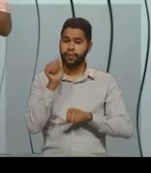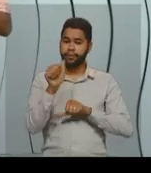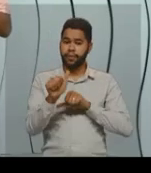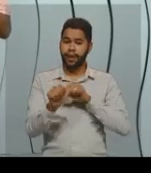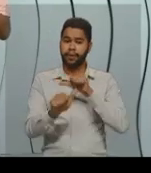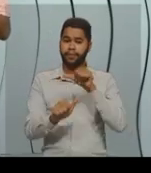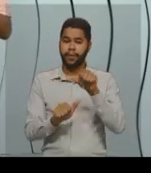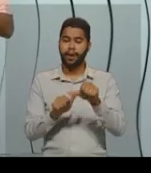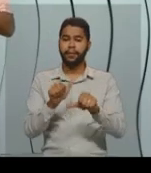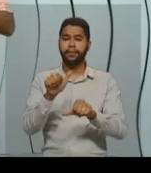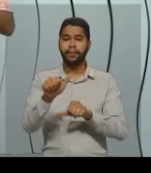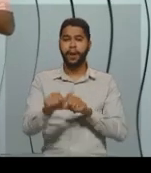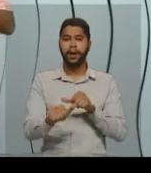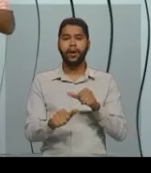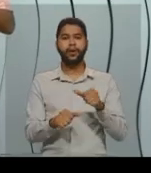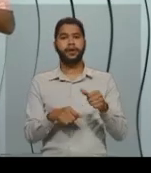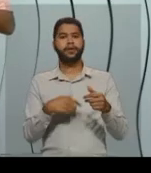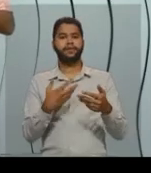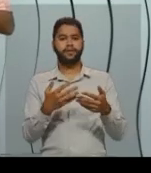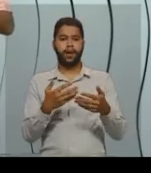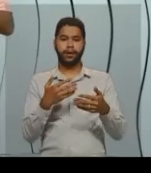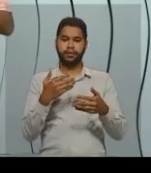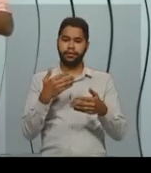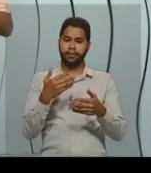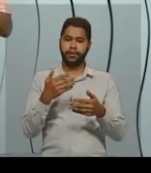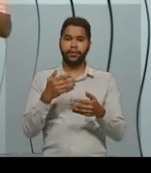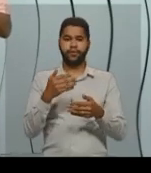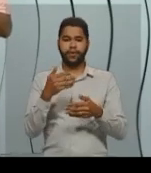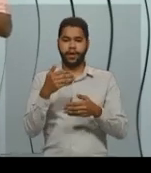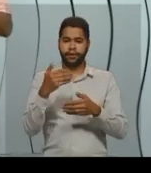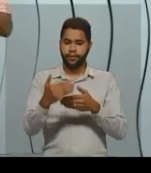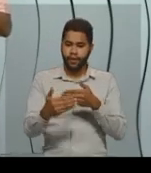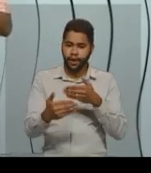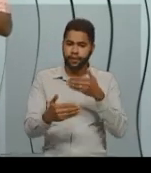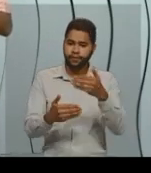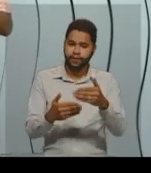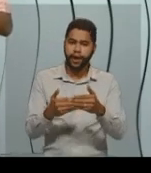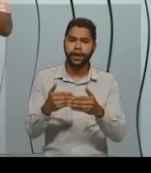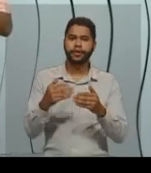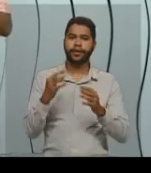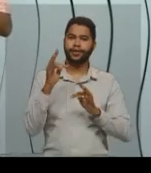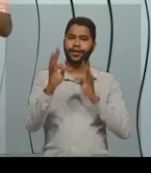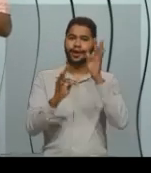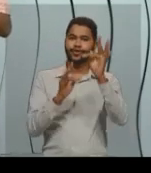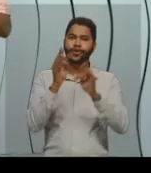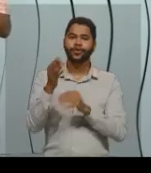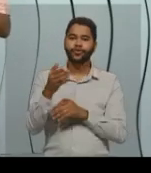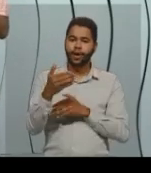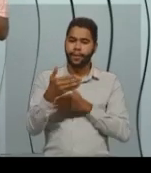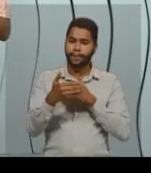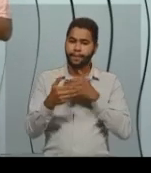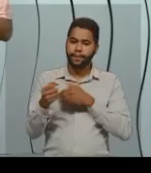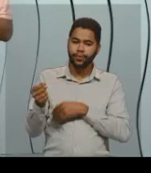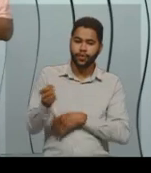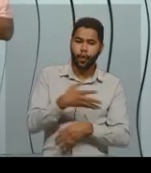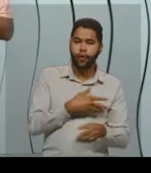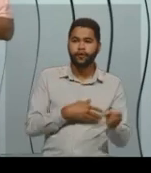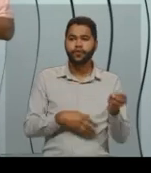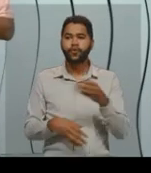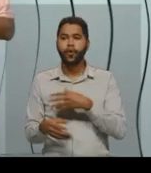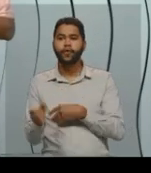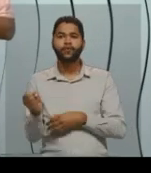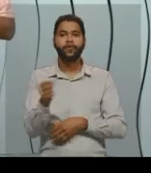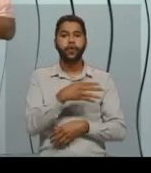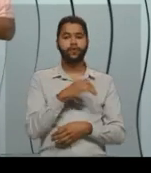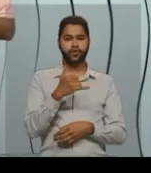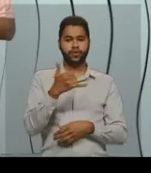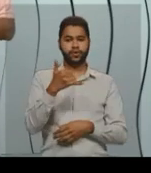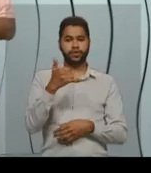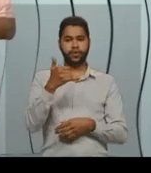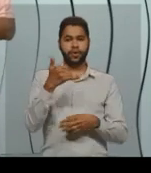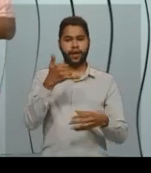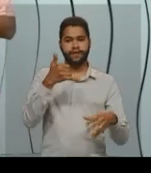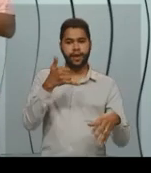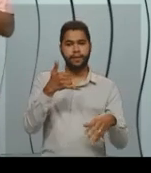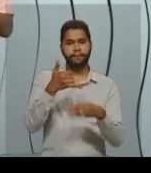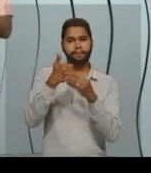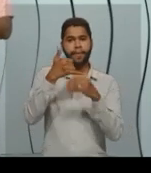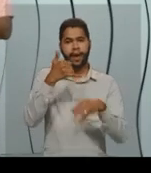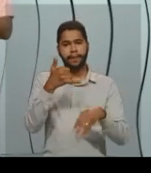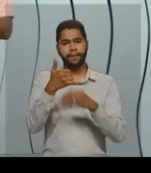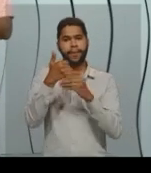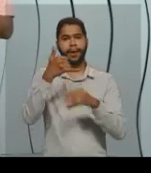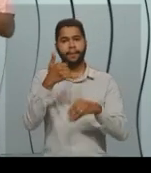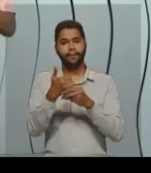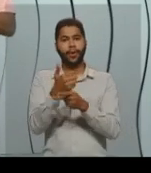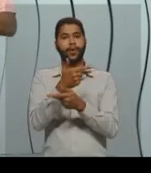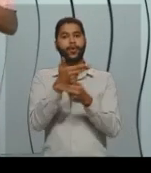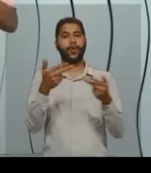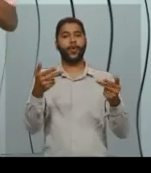as versões, versão 1, versão 2, versão 3, e essa atualização vai tornando o seu celular mais eficiente. Assim também acontece